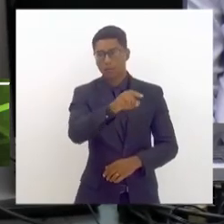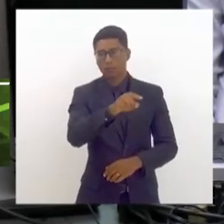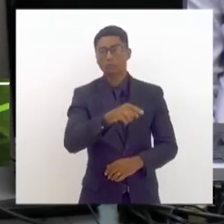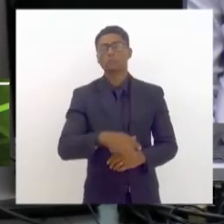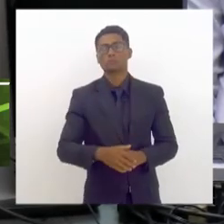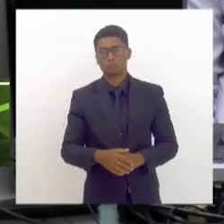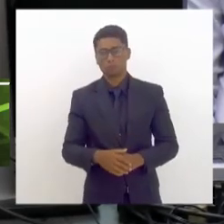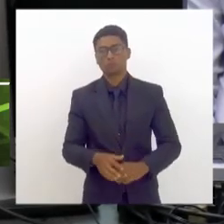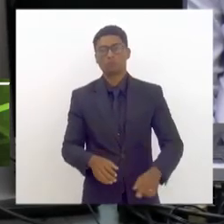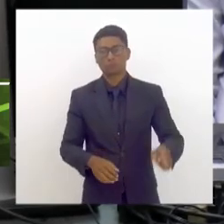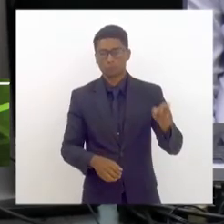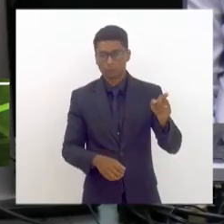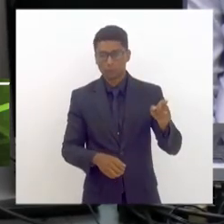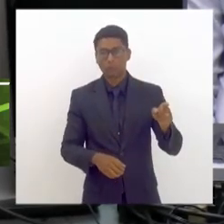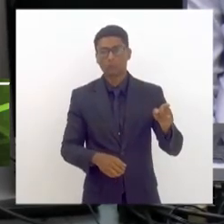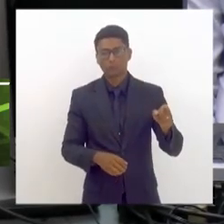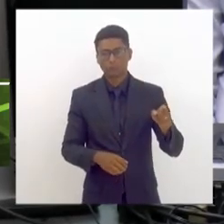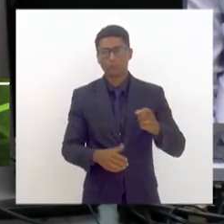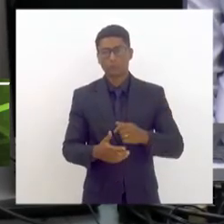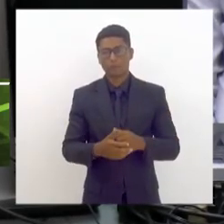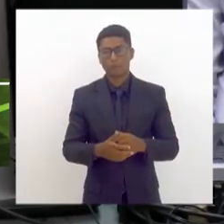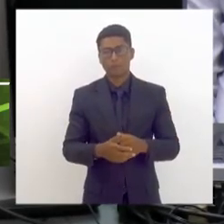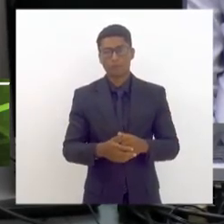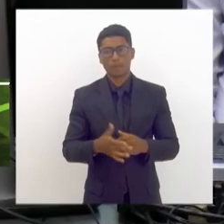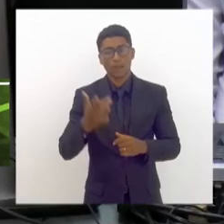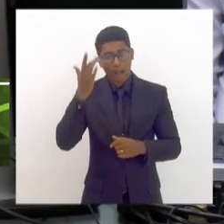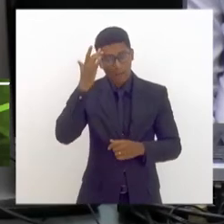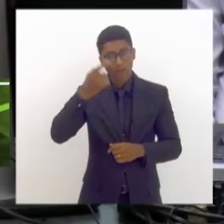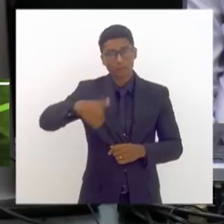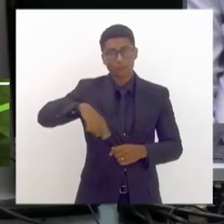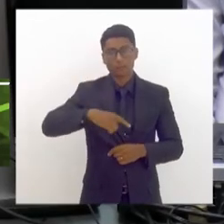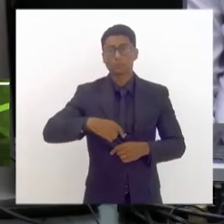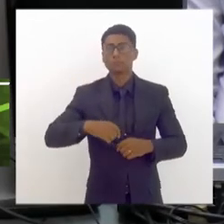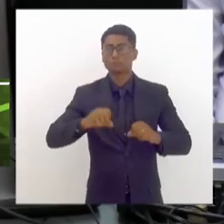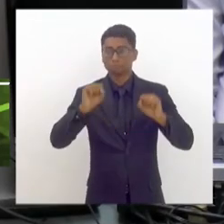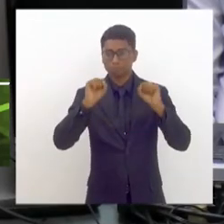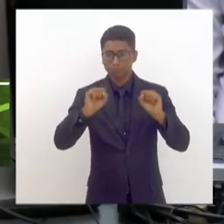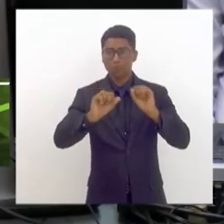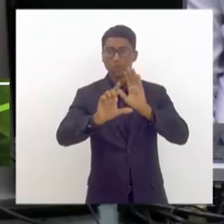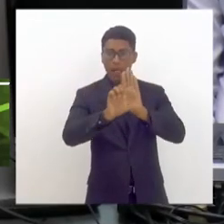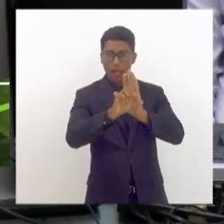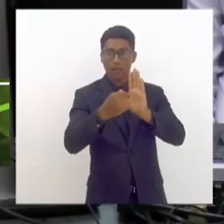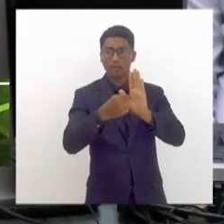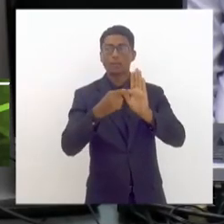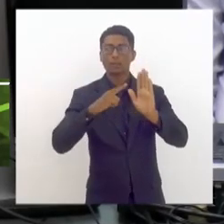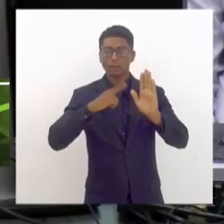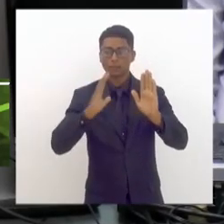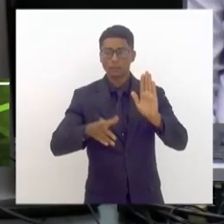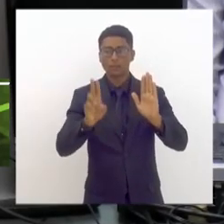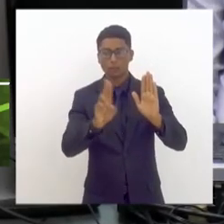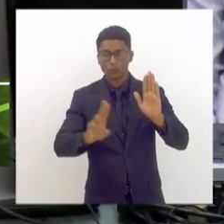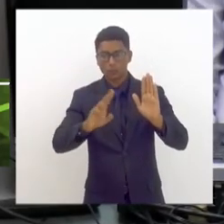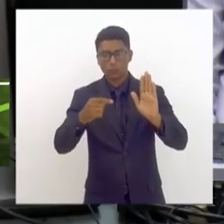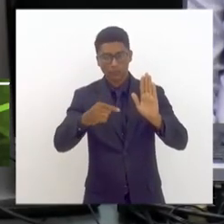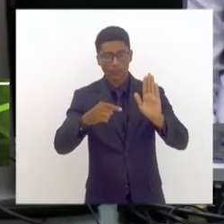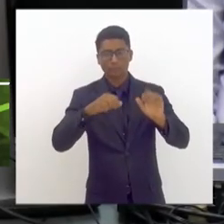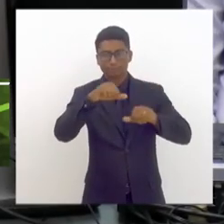você, assim, você aprimora na forma. Né? Acho que a gente pode trabalhar com essa lei que já existe, tentar aprimorar. Talvez fosse o caso